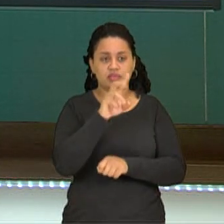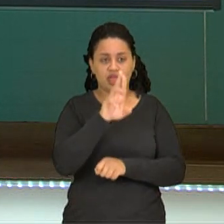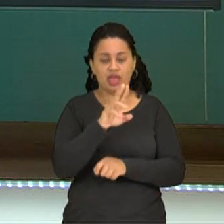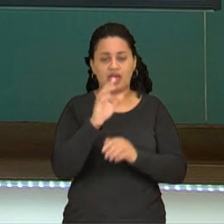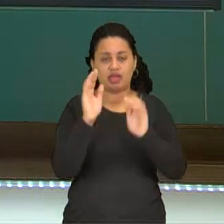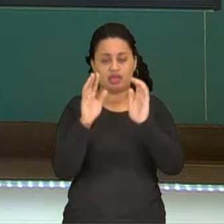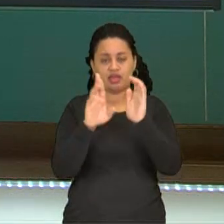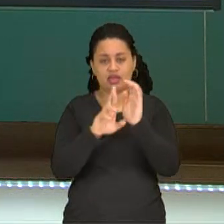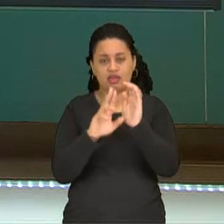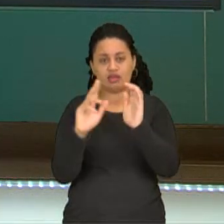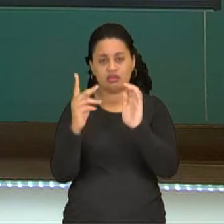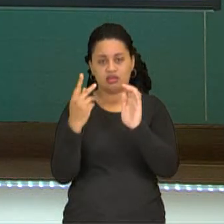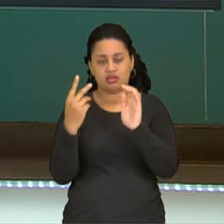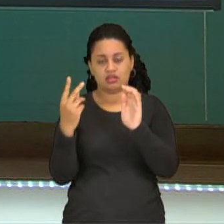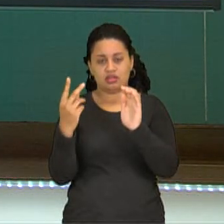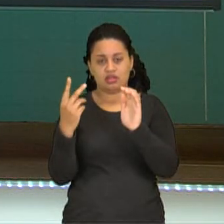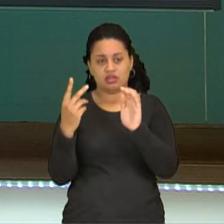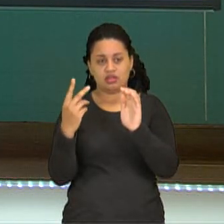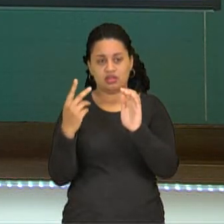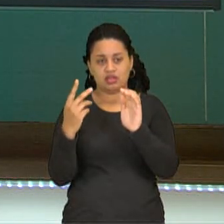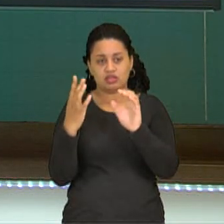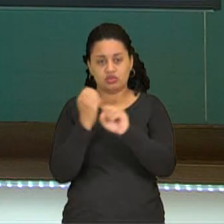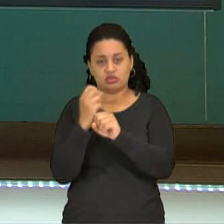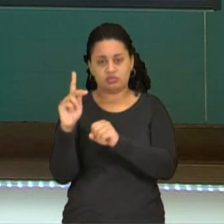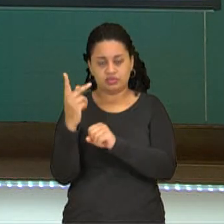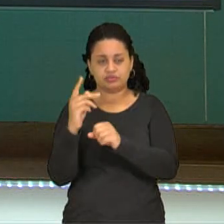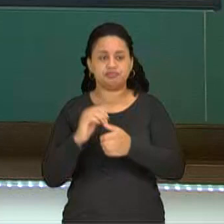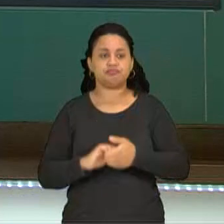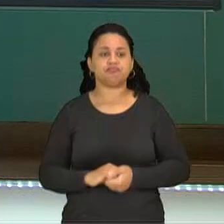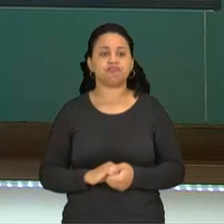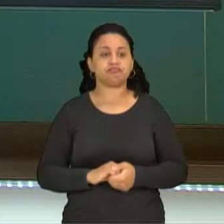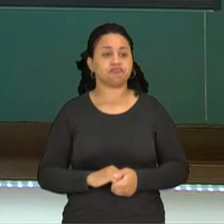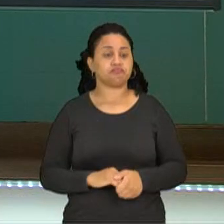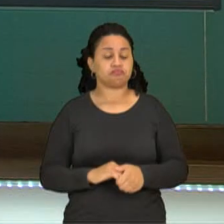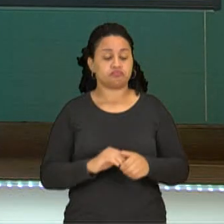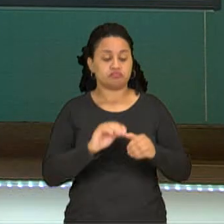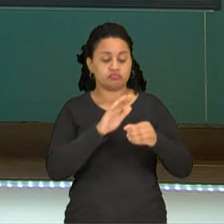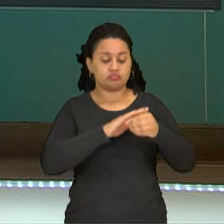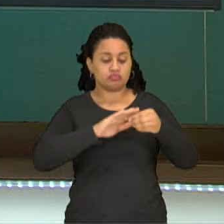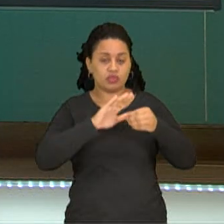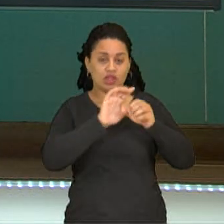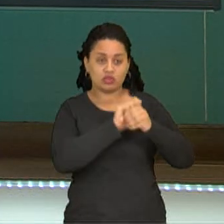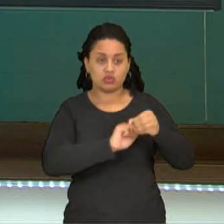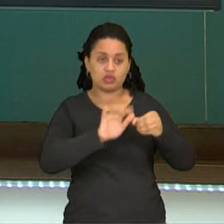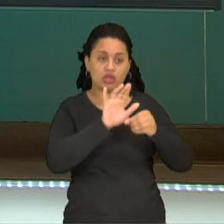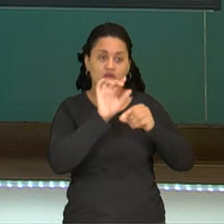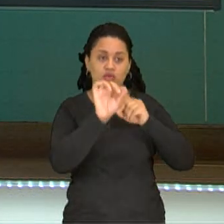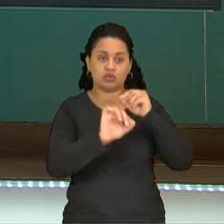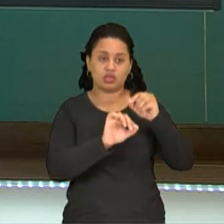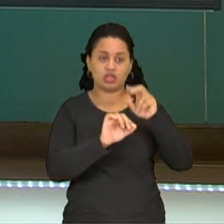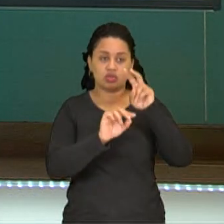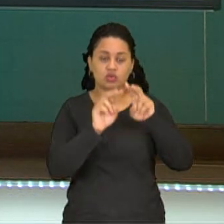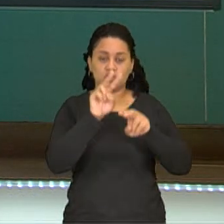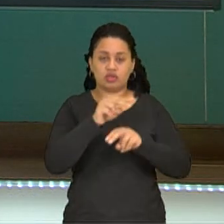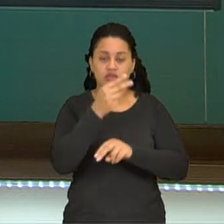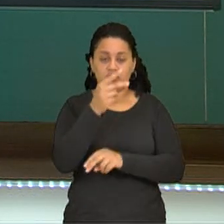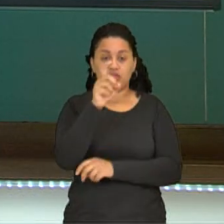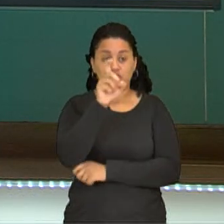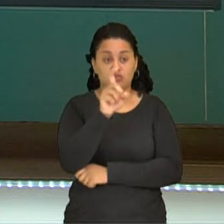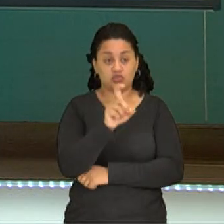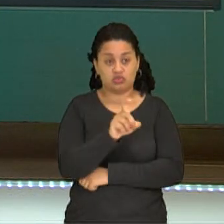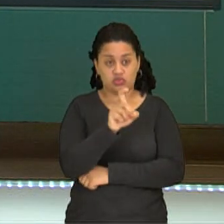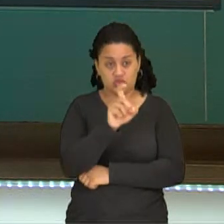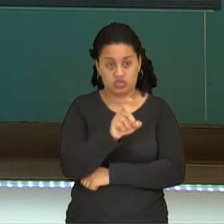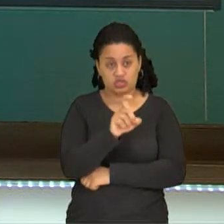que multiplica o raio mais a altura. Então, portanto, a área da lata mais baixa vai ser 2π.